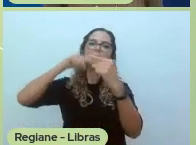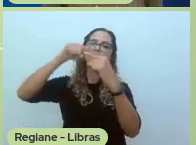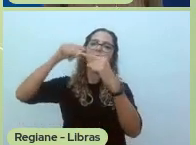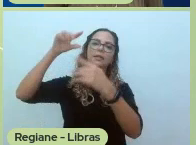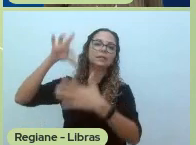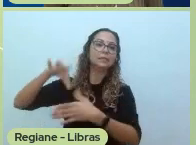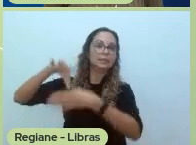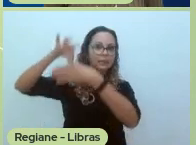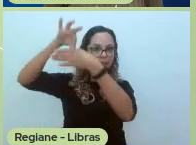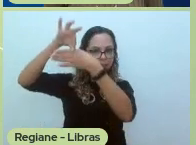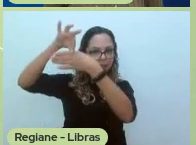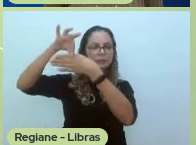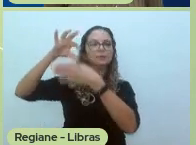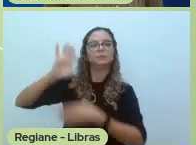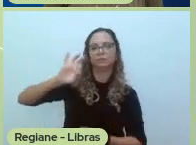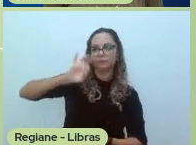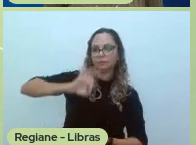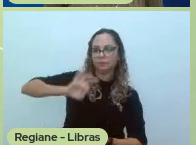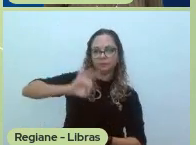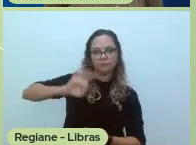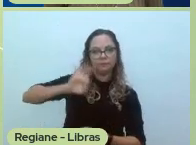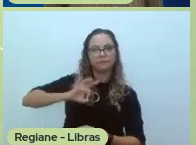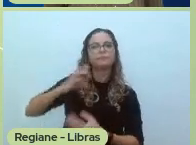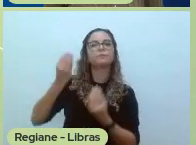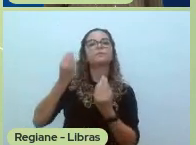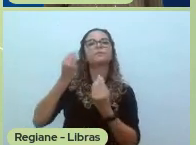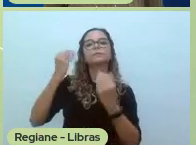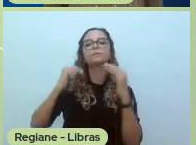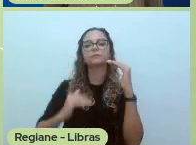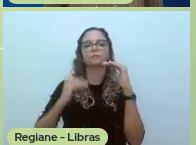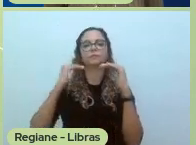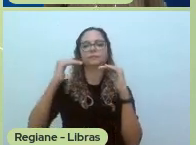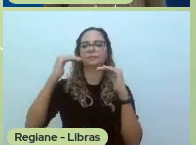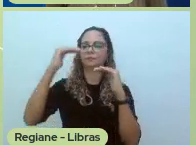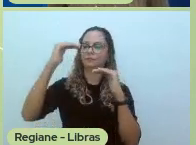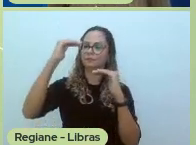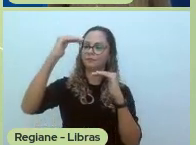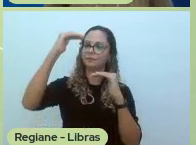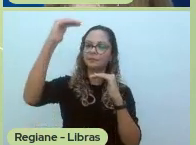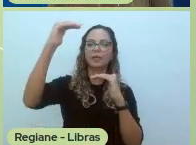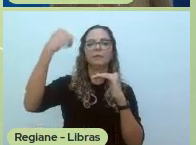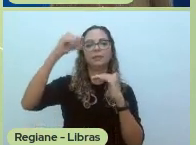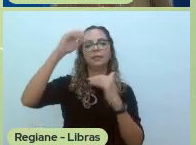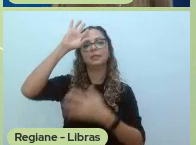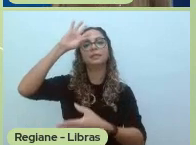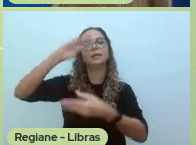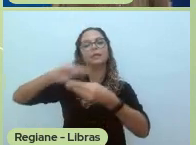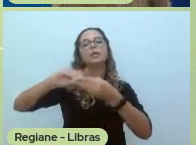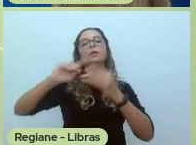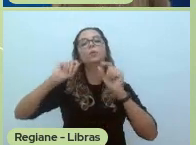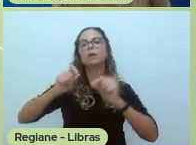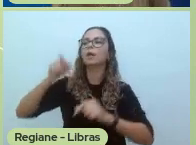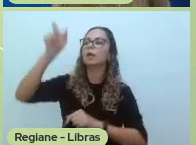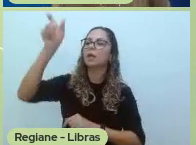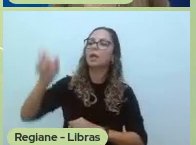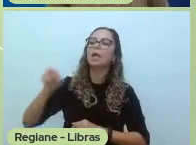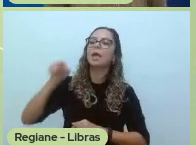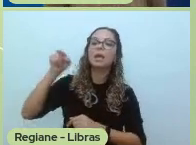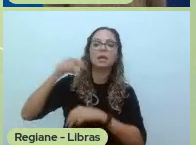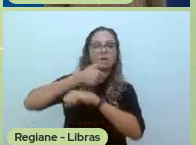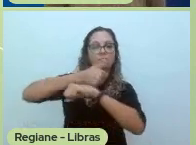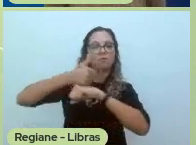para chegar nesse nível, você tem que entender qual foi a trajetória dessa pessoa e a carreira, e qual